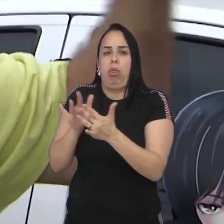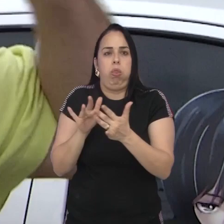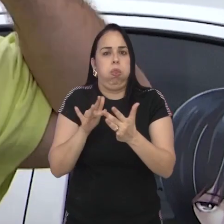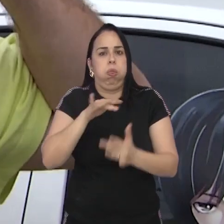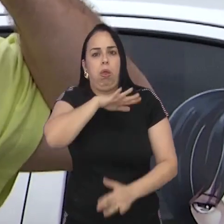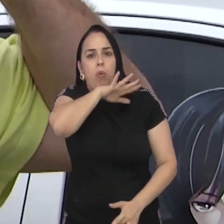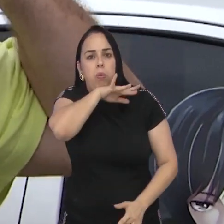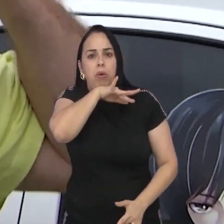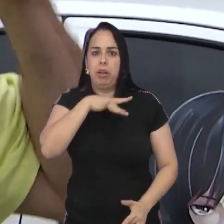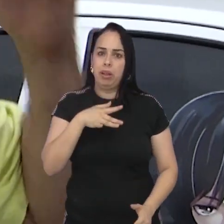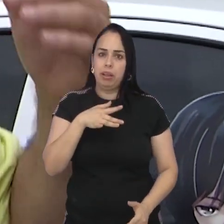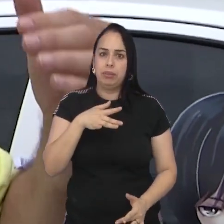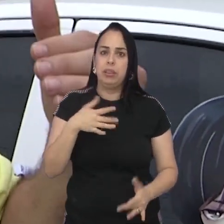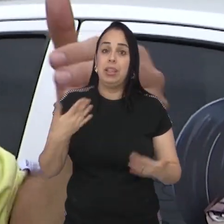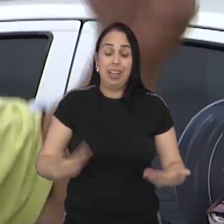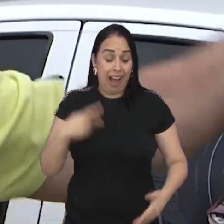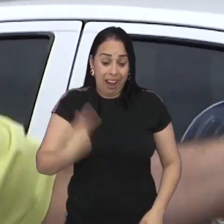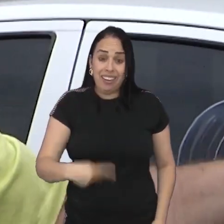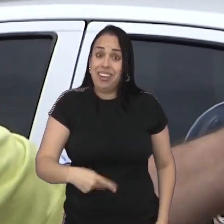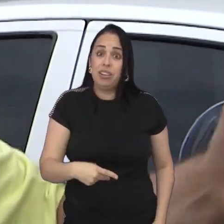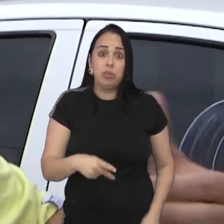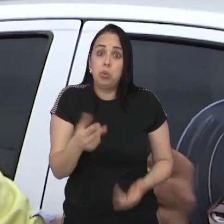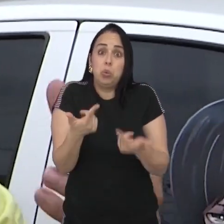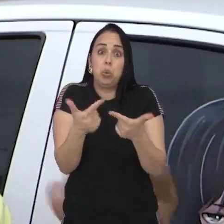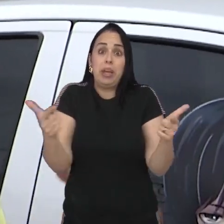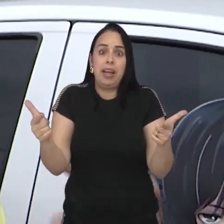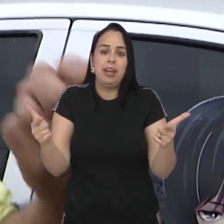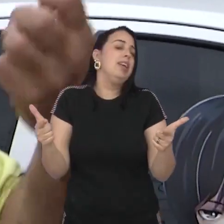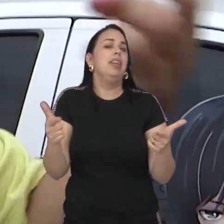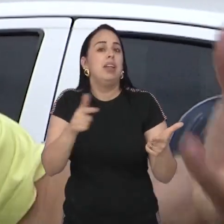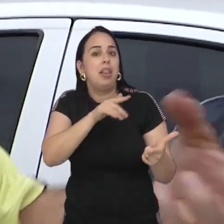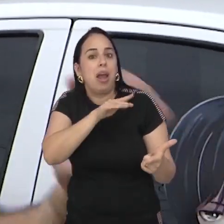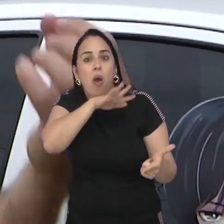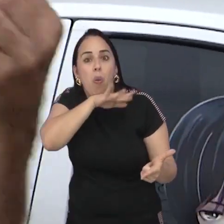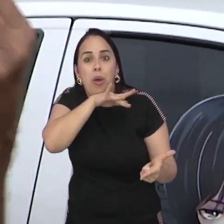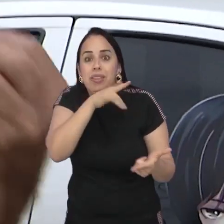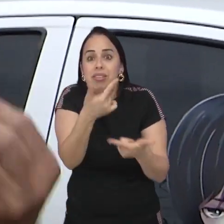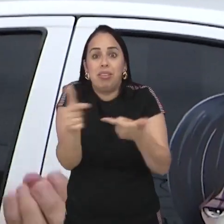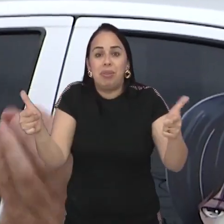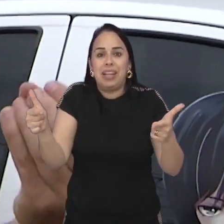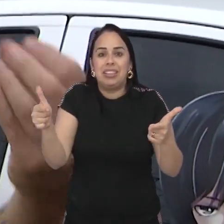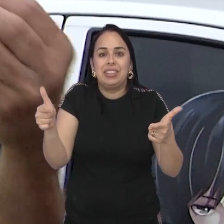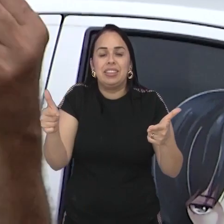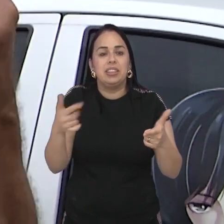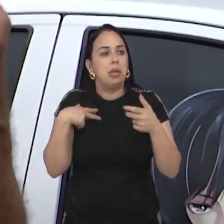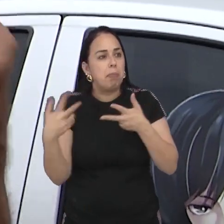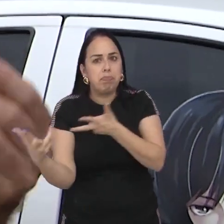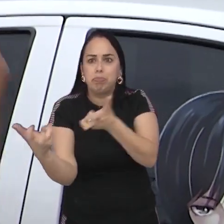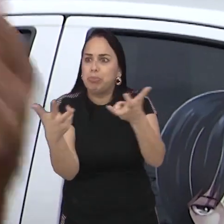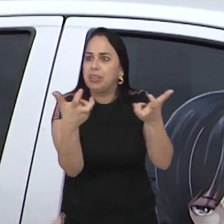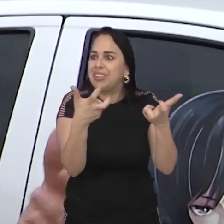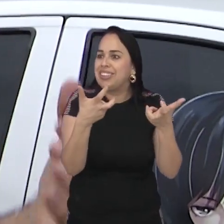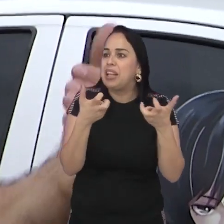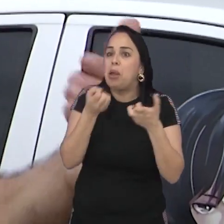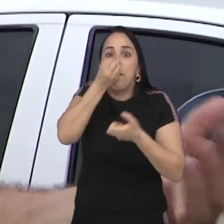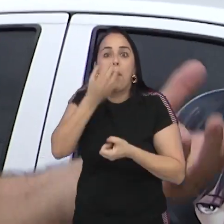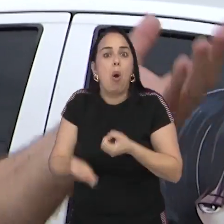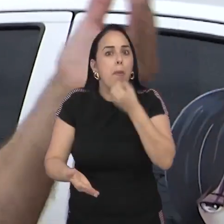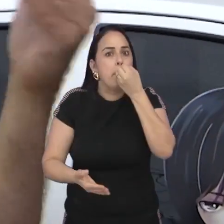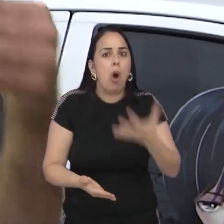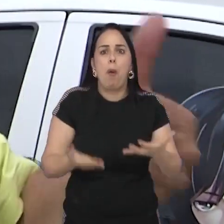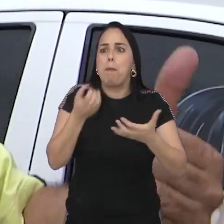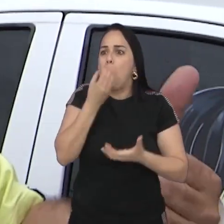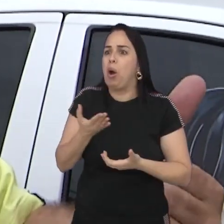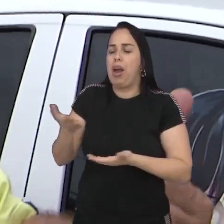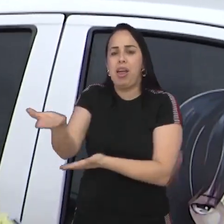tanta coisa ruim, nossa mãe. E aqui não tem essa coisa ruim, não tem nada de ruim aqui. Se você olhar, não tem nada. São